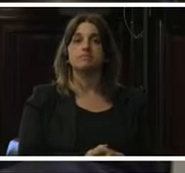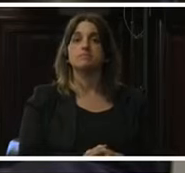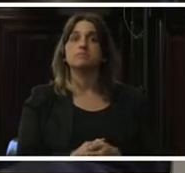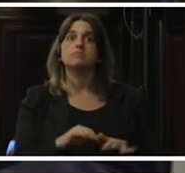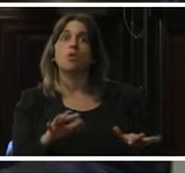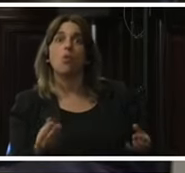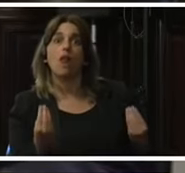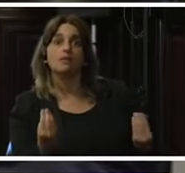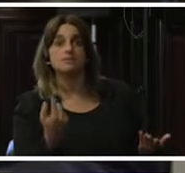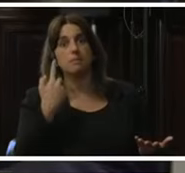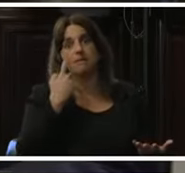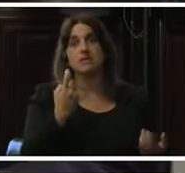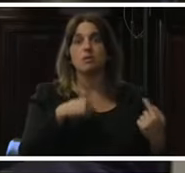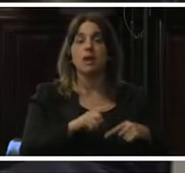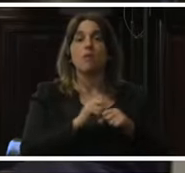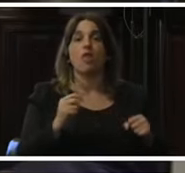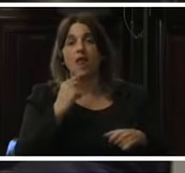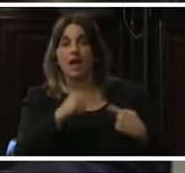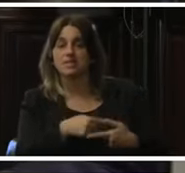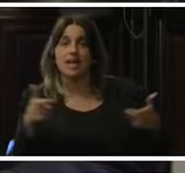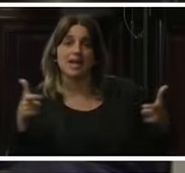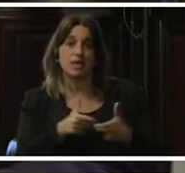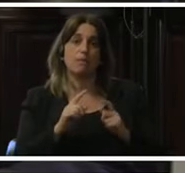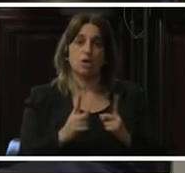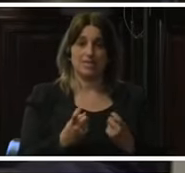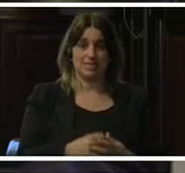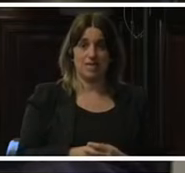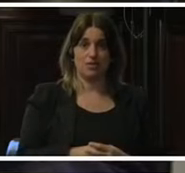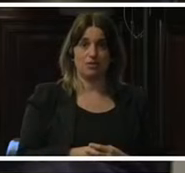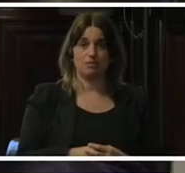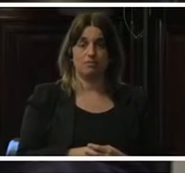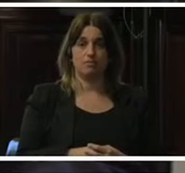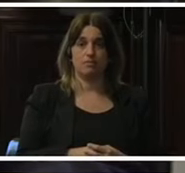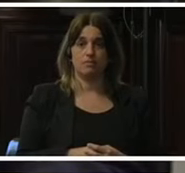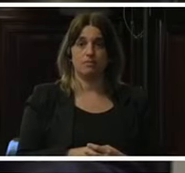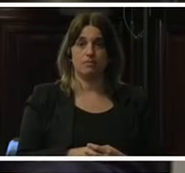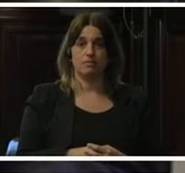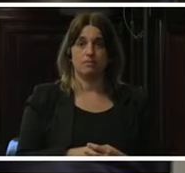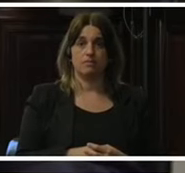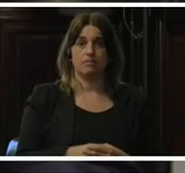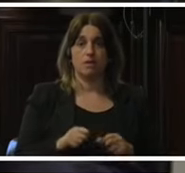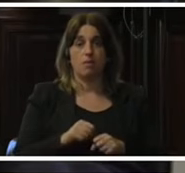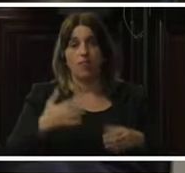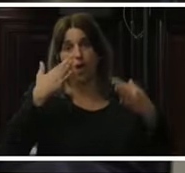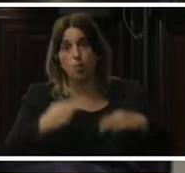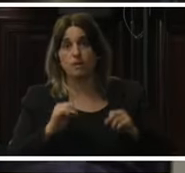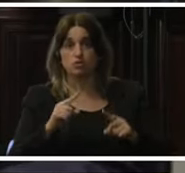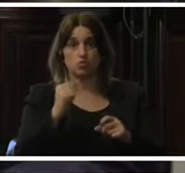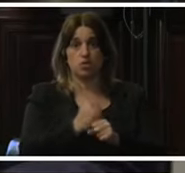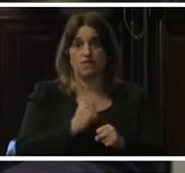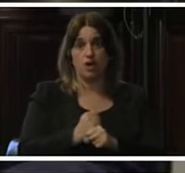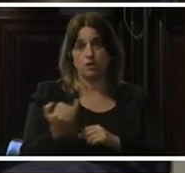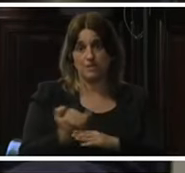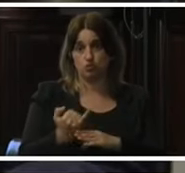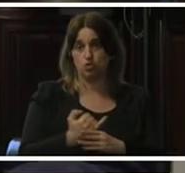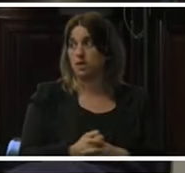a equipe necessária pra para que a funai cumpra a sua missão institucional também gosto de saber dos